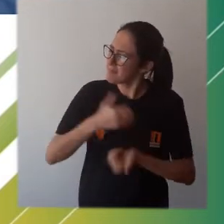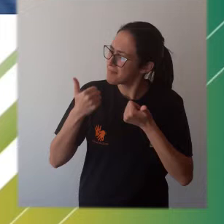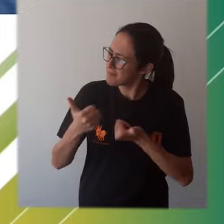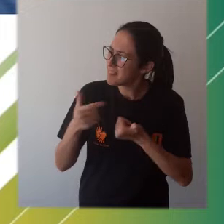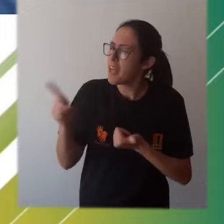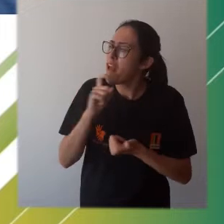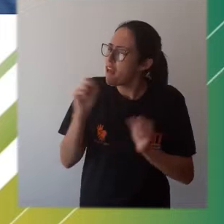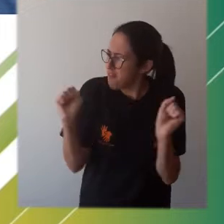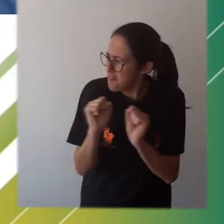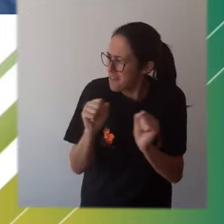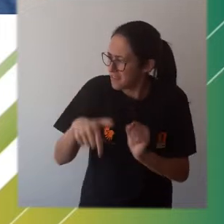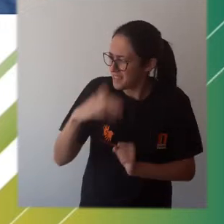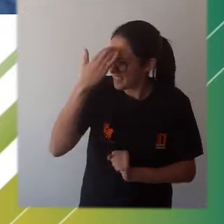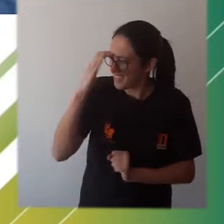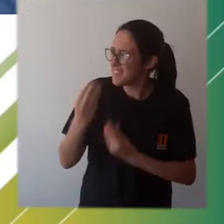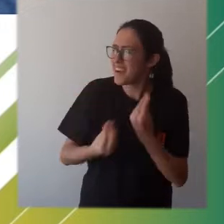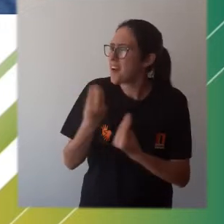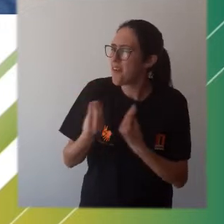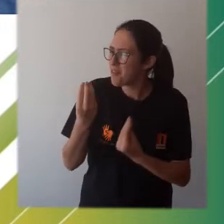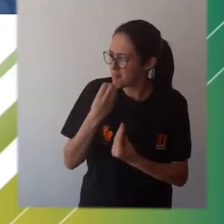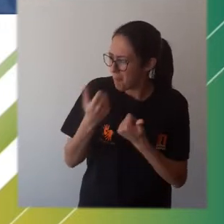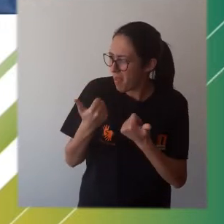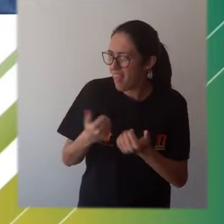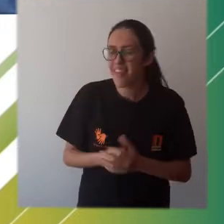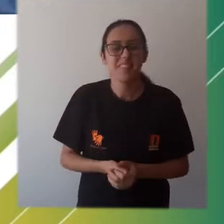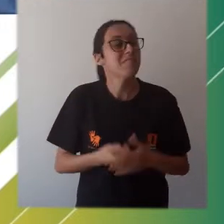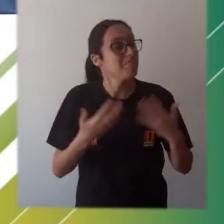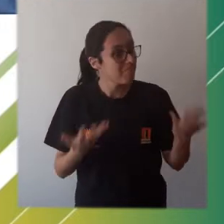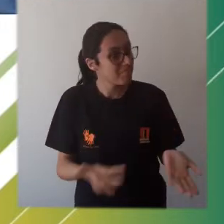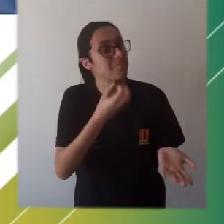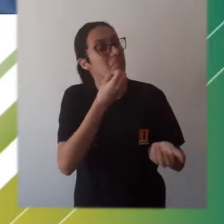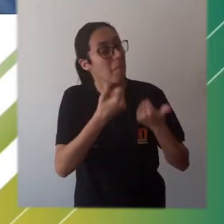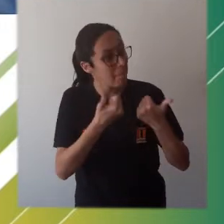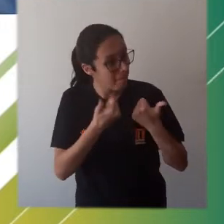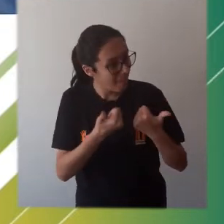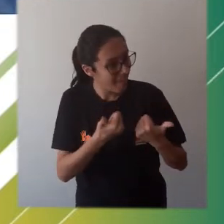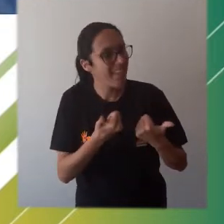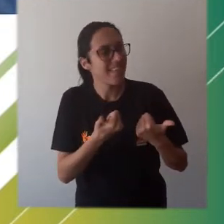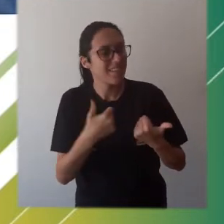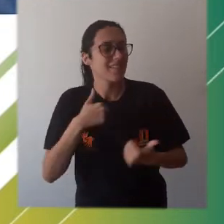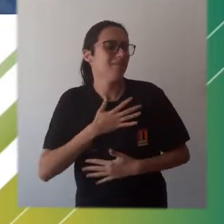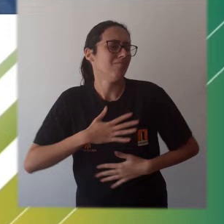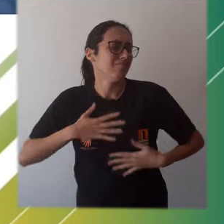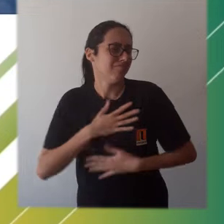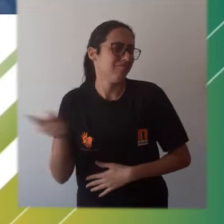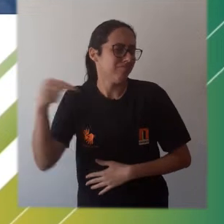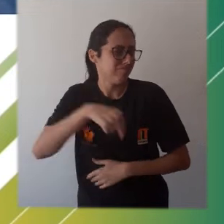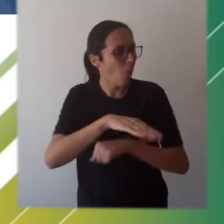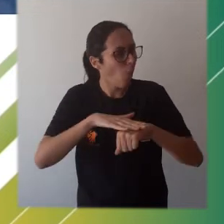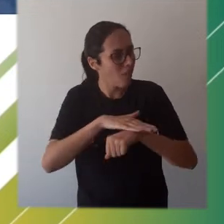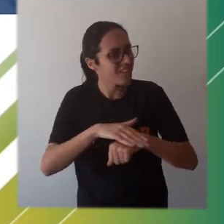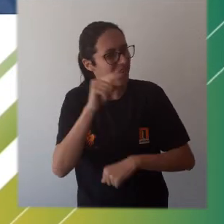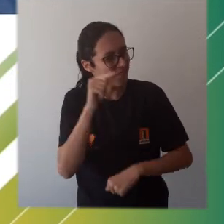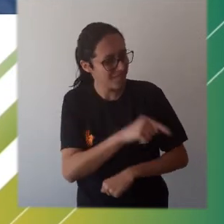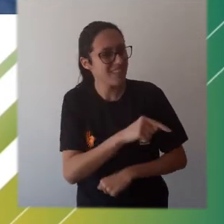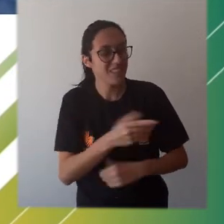é que tá, Cristiano Del Rey? Passando frio em Curitiba ou não, Cristiano? Tudo bem? Tudo bem, Henry. Realmente é um prazer poder estar aqui